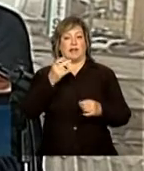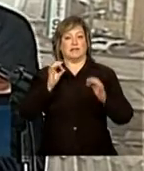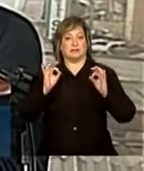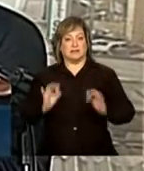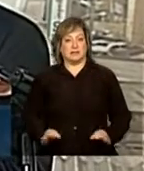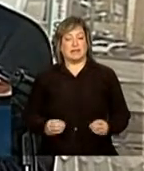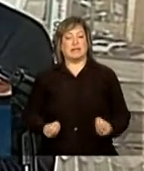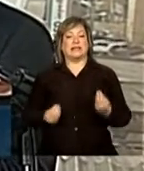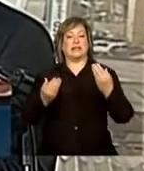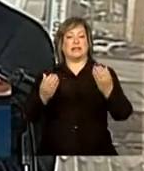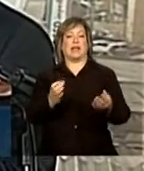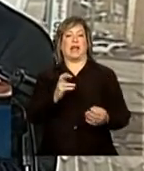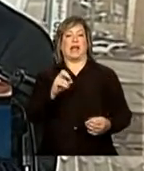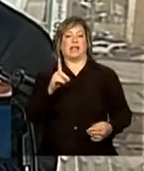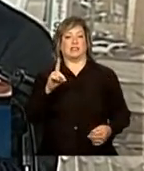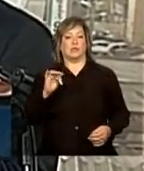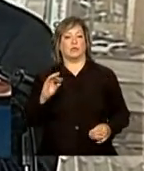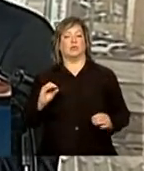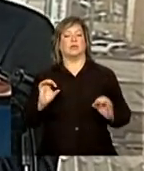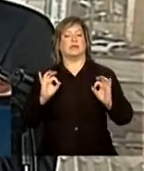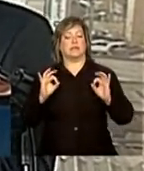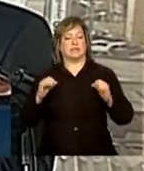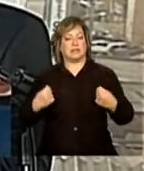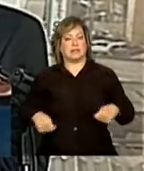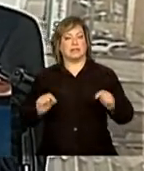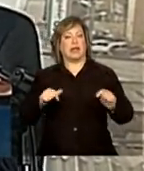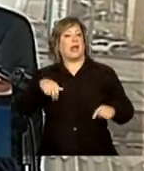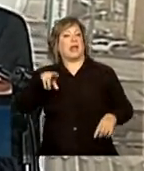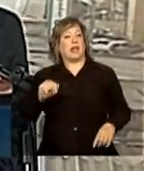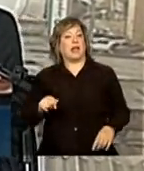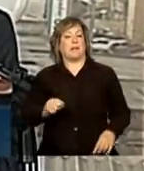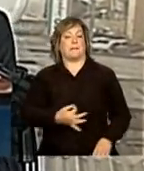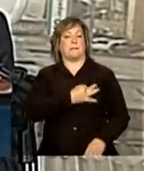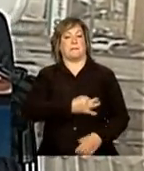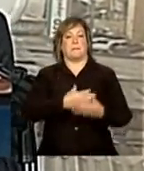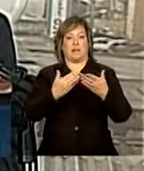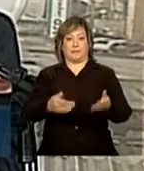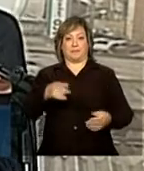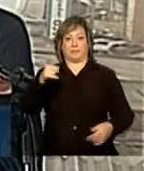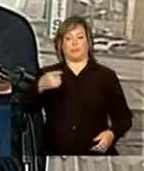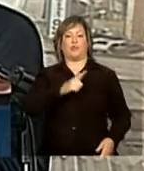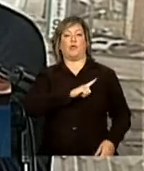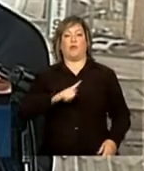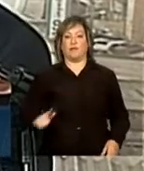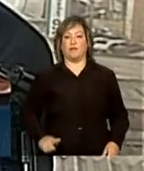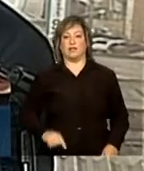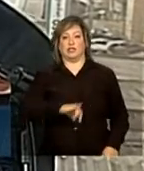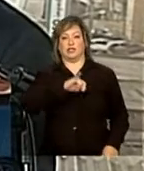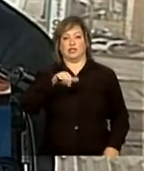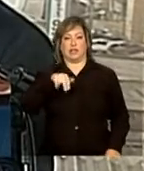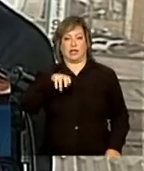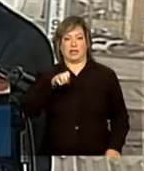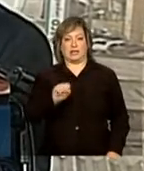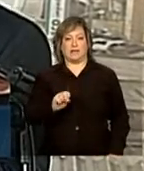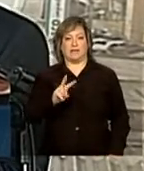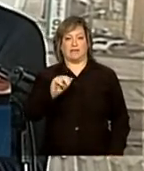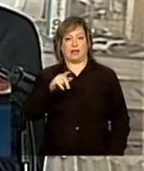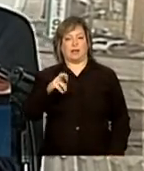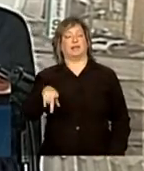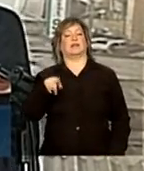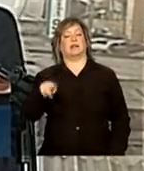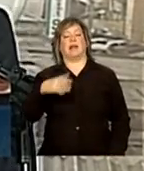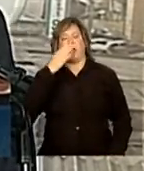crédito necessário a quem merece. O governador Jacques Wagner acreditou nessa obra, trabalhou por